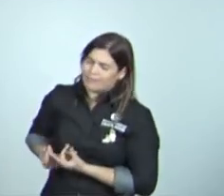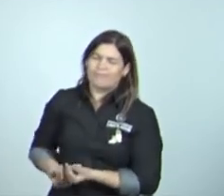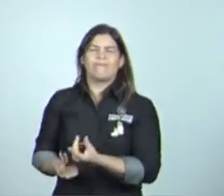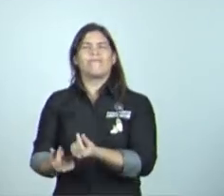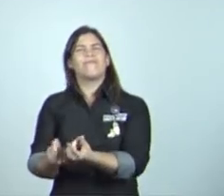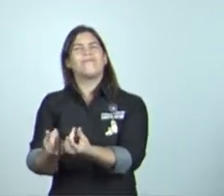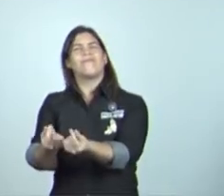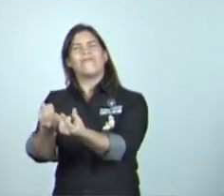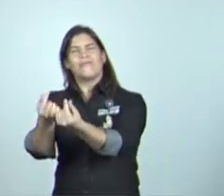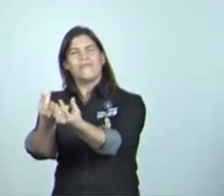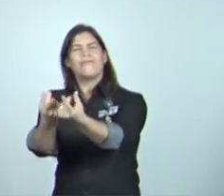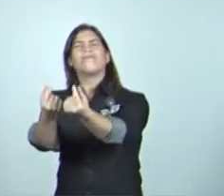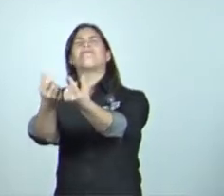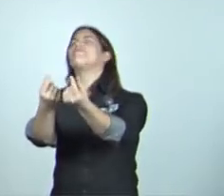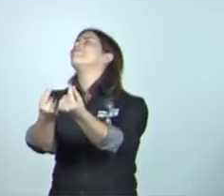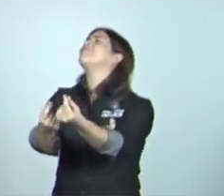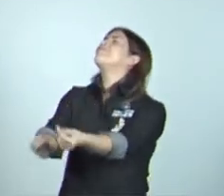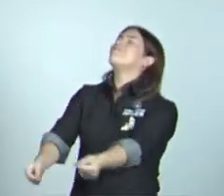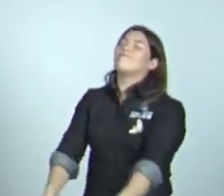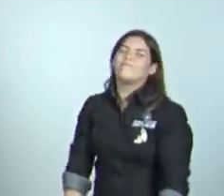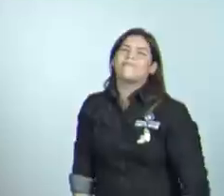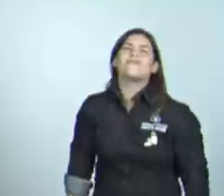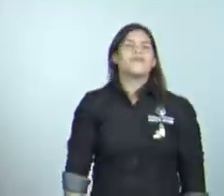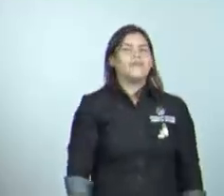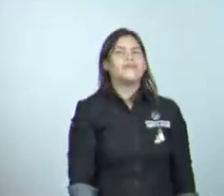pelos ecos do céu